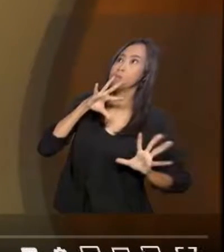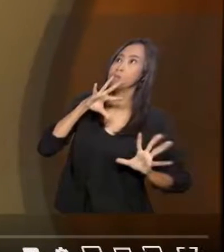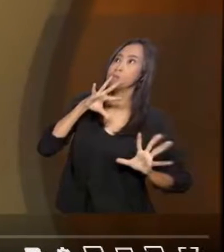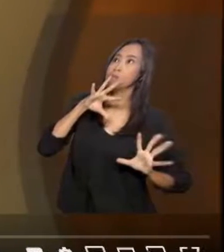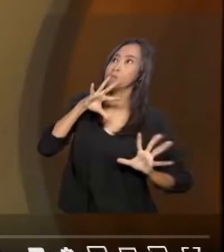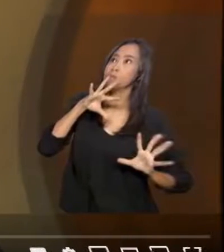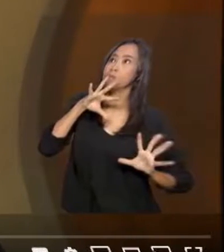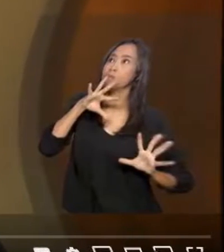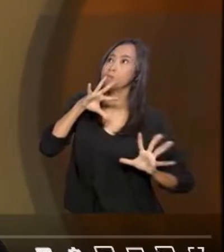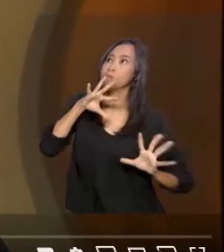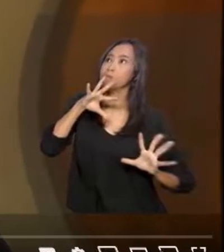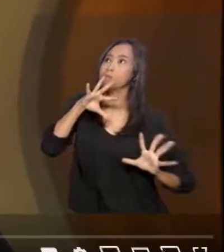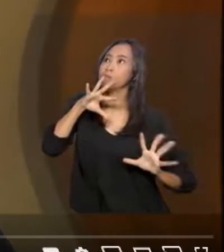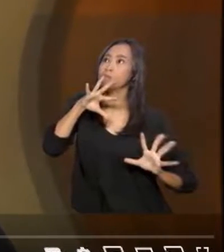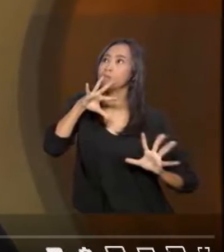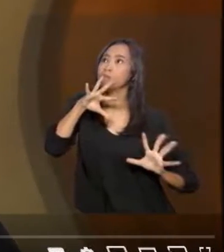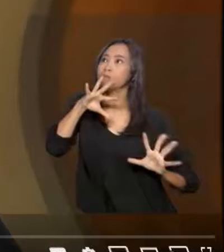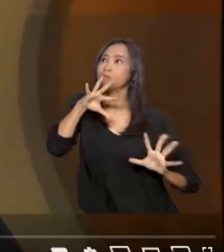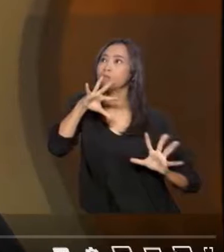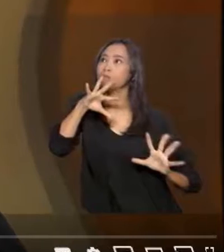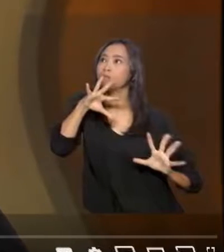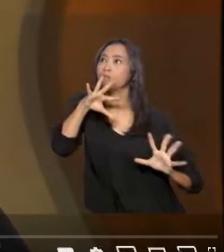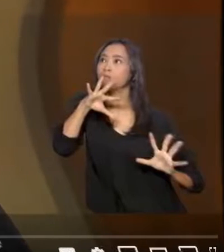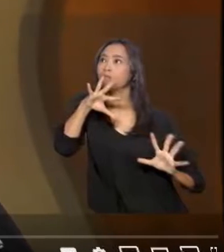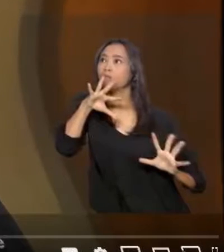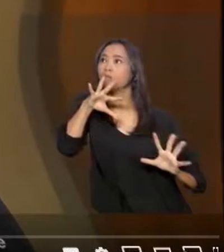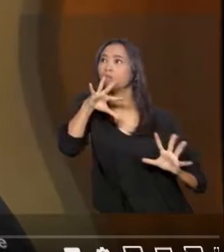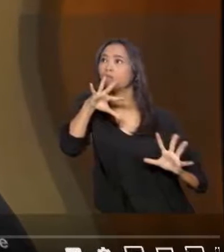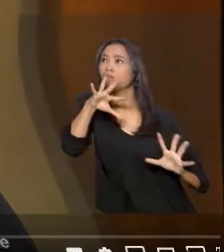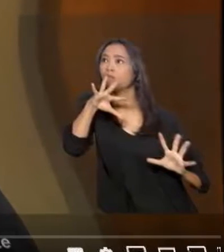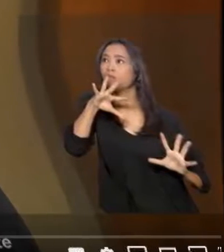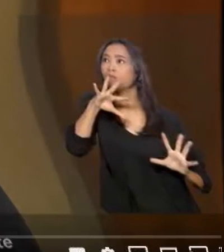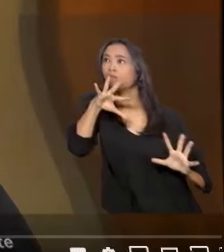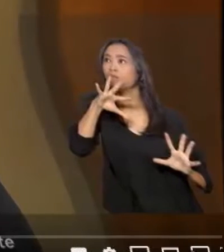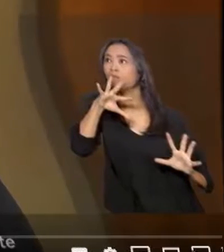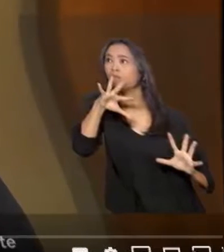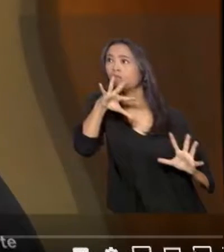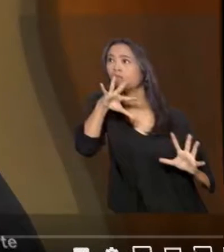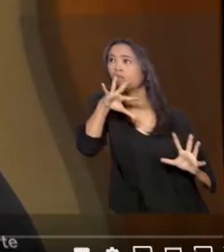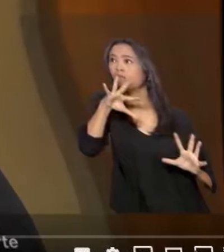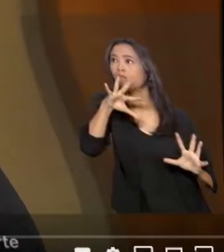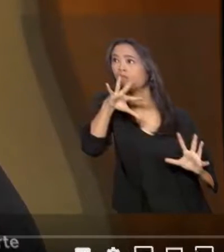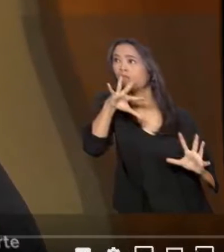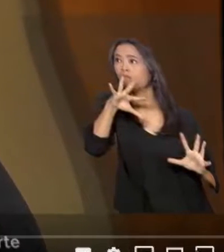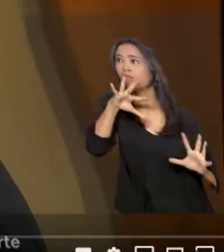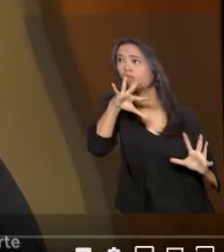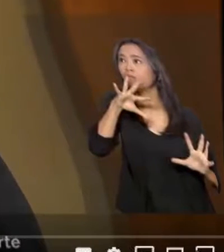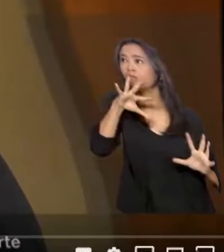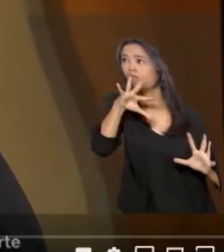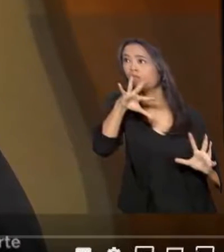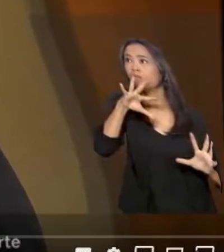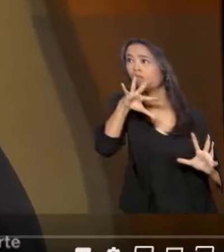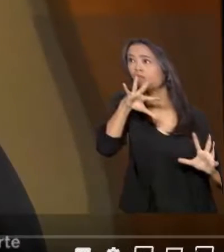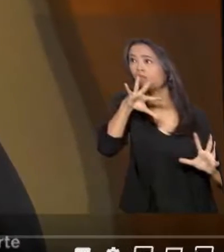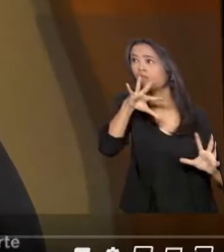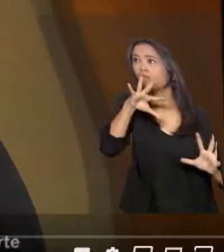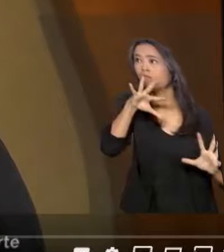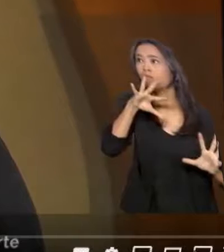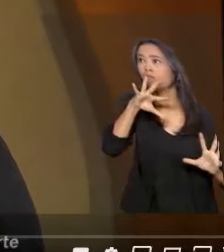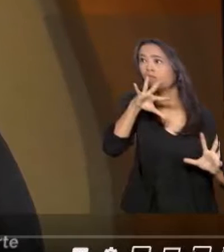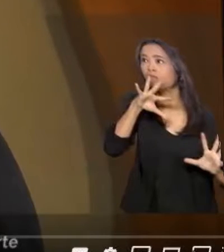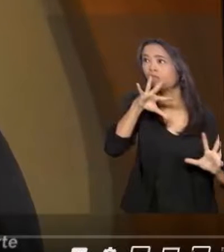Amazônia. É preciso, por outro lado, ter serenidade ao tratar dessa matéria. Espalhar dados e